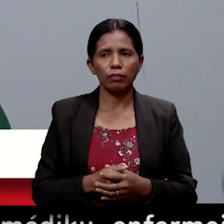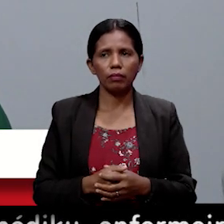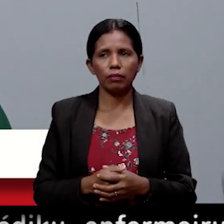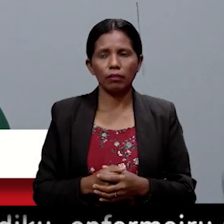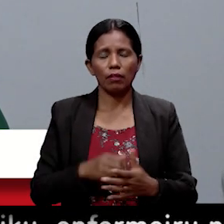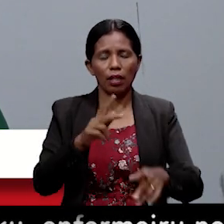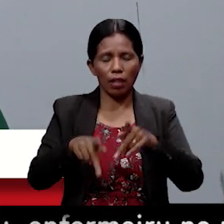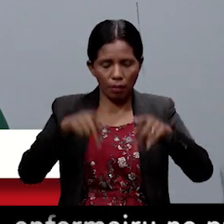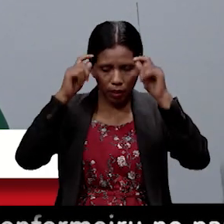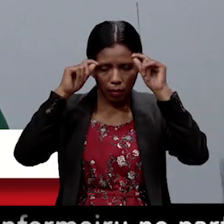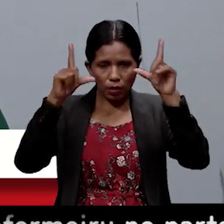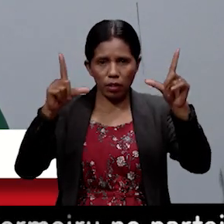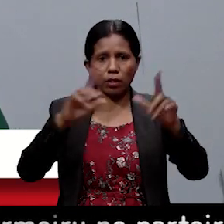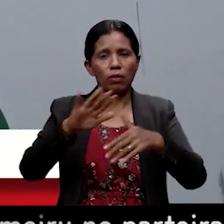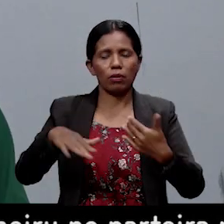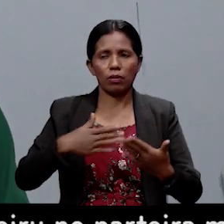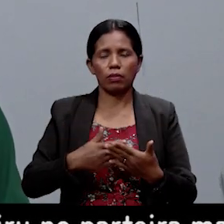Povo Timor-Leste Tomak,